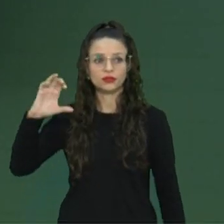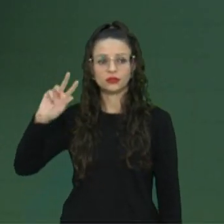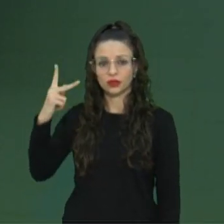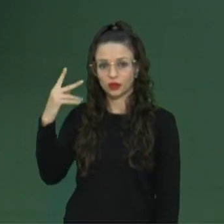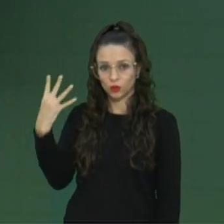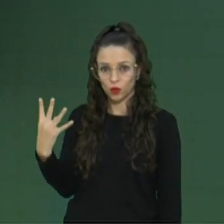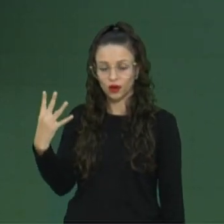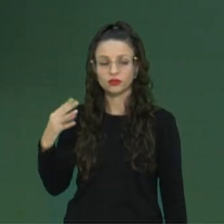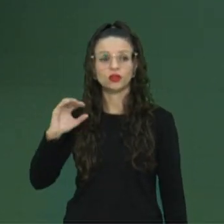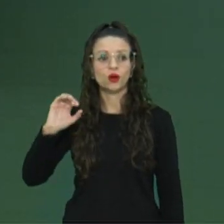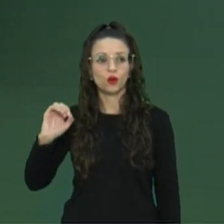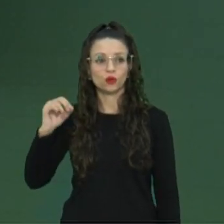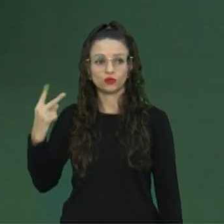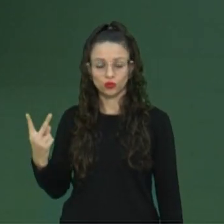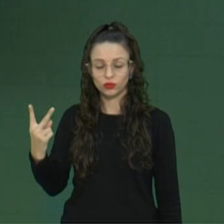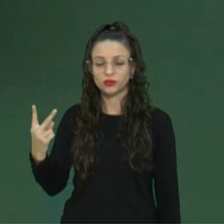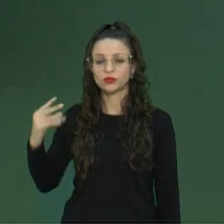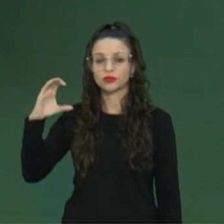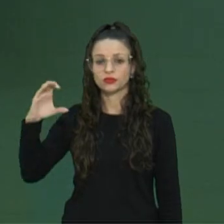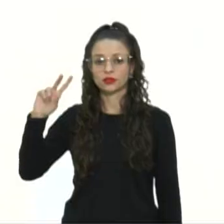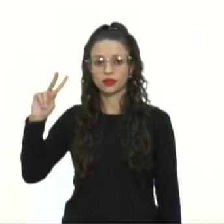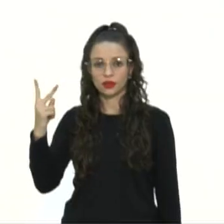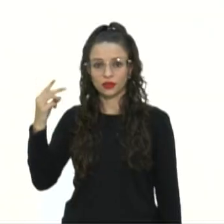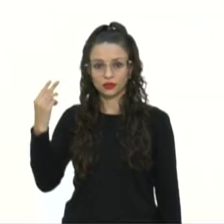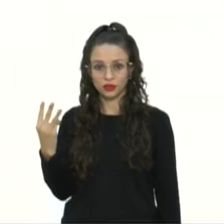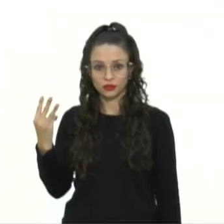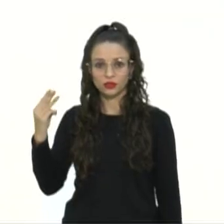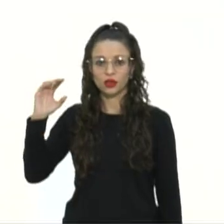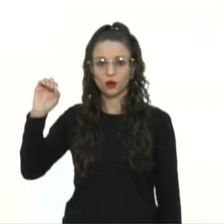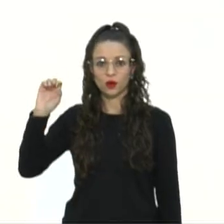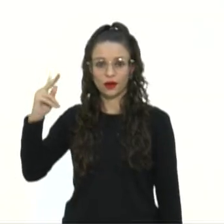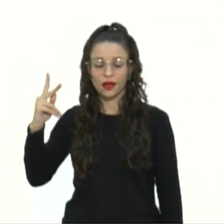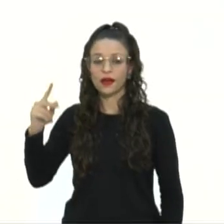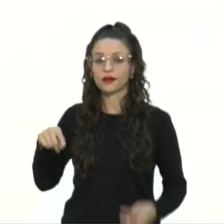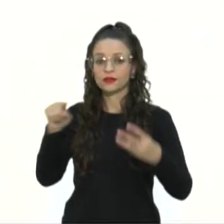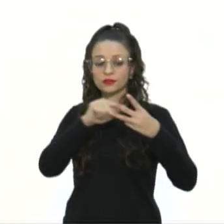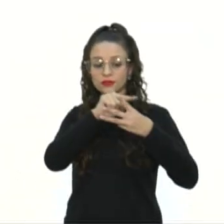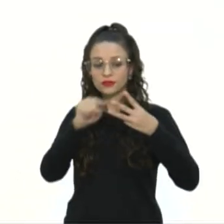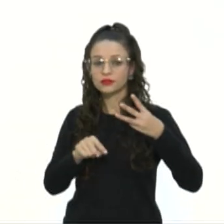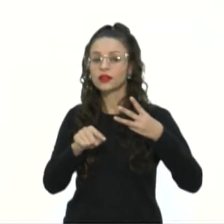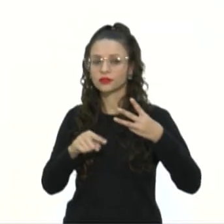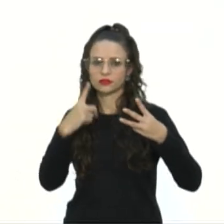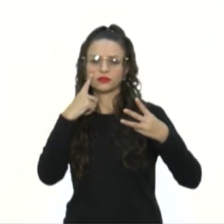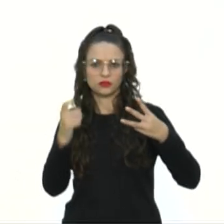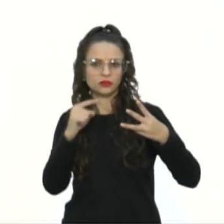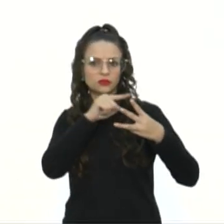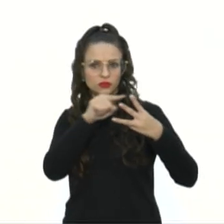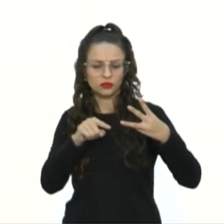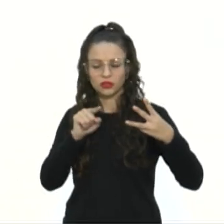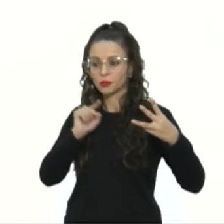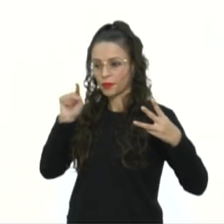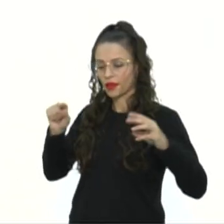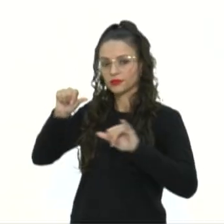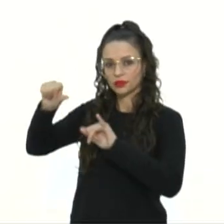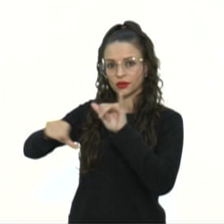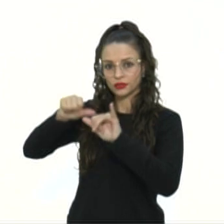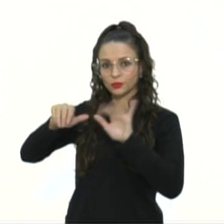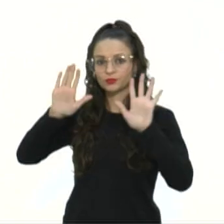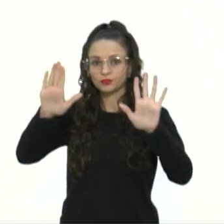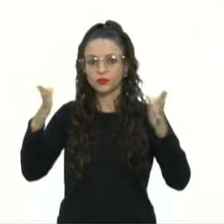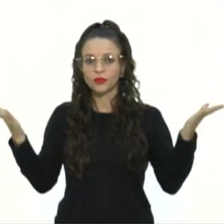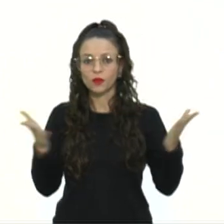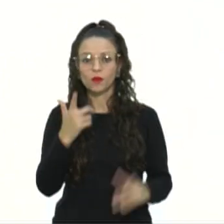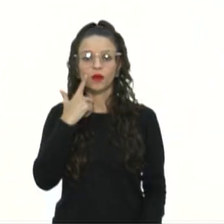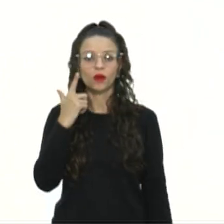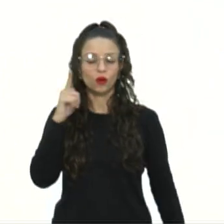CH4, o O2 e o CH3OH, são as três substâncias de interesse para essa minha reação. Agora eu vou dar